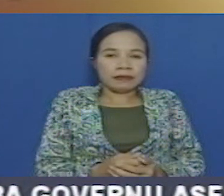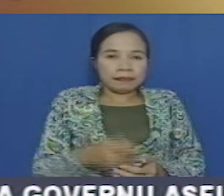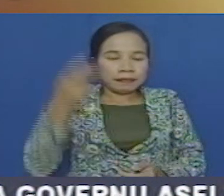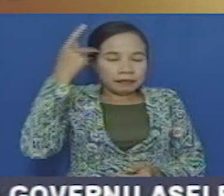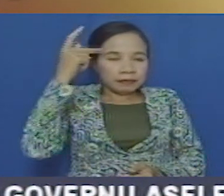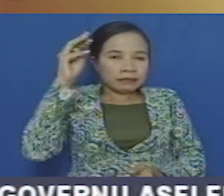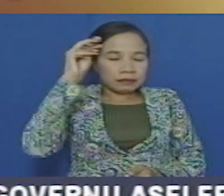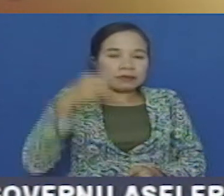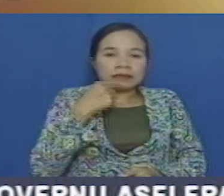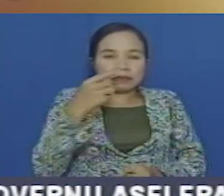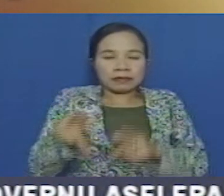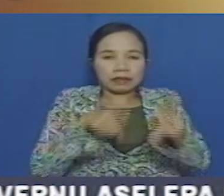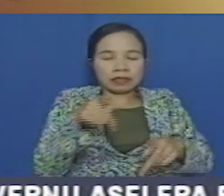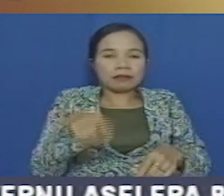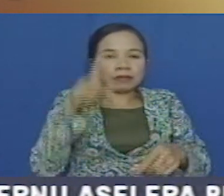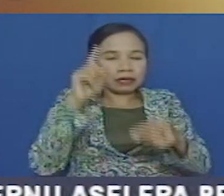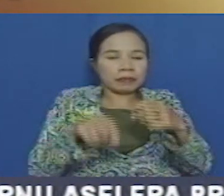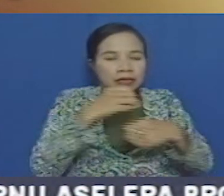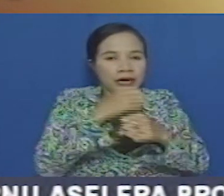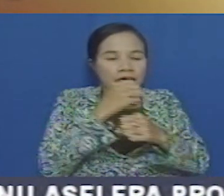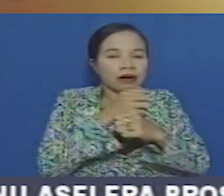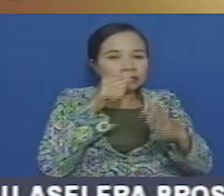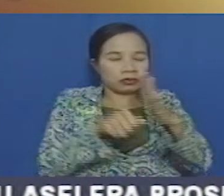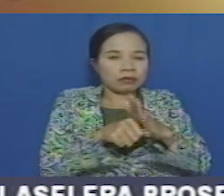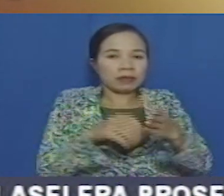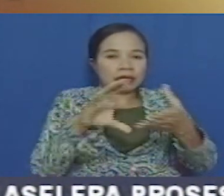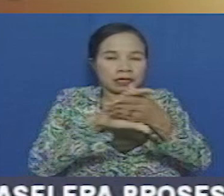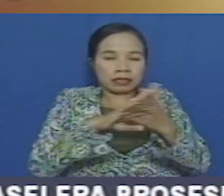Primeiro-Ministro apela a Vasina da Unsira Labele falsifica Kartaun Vasina.